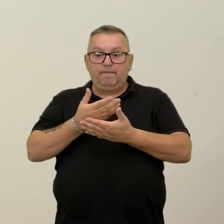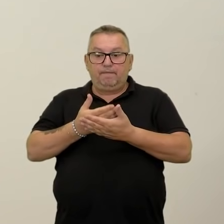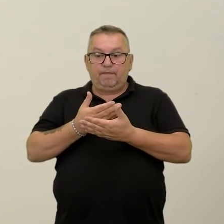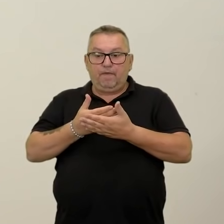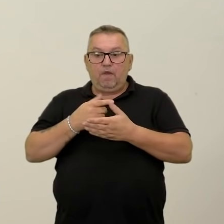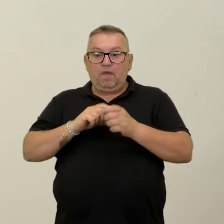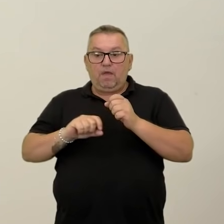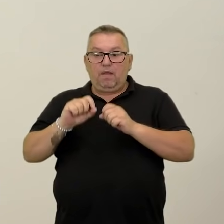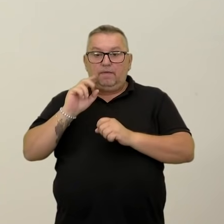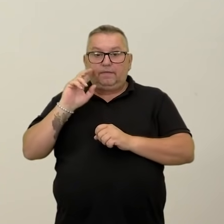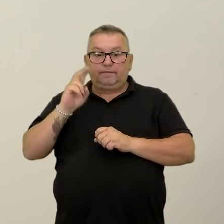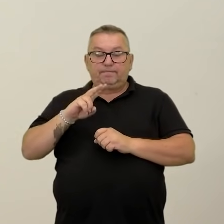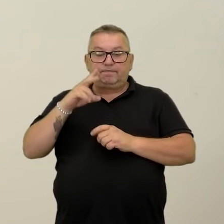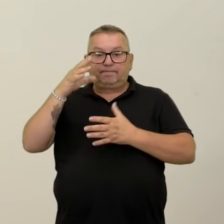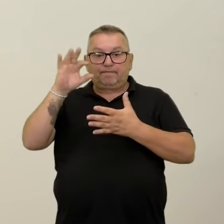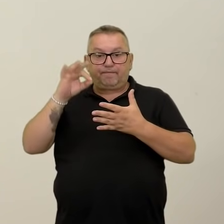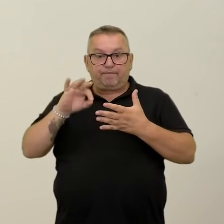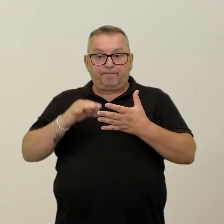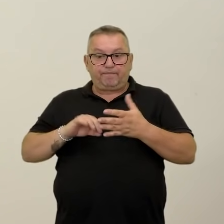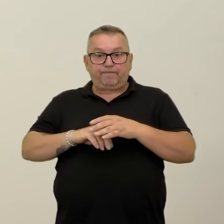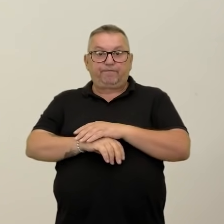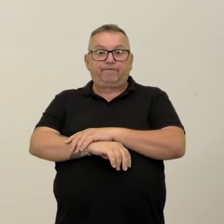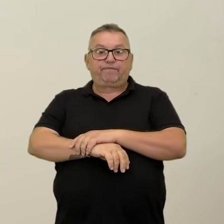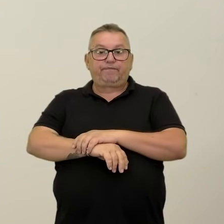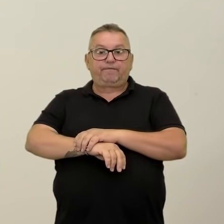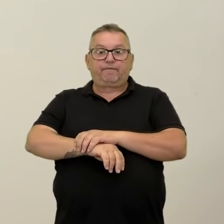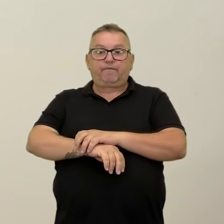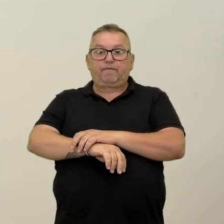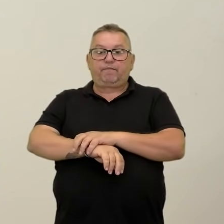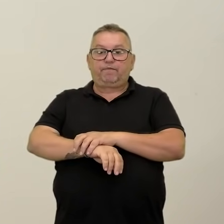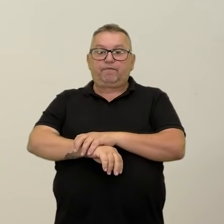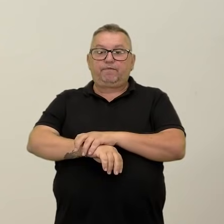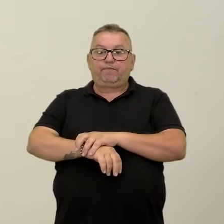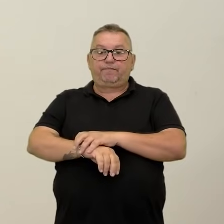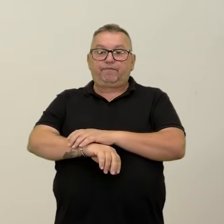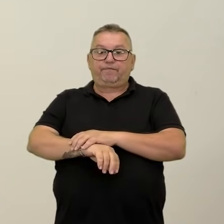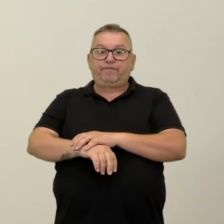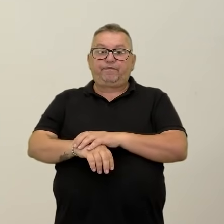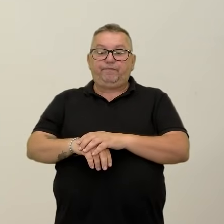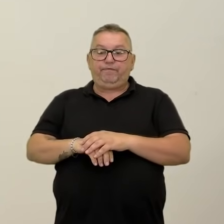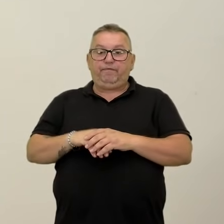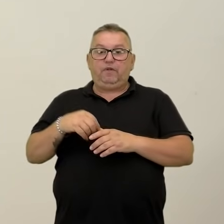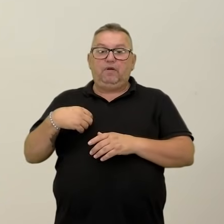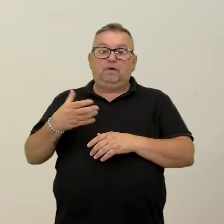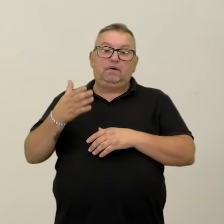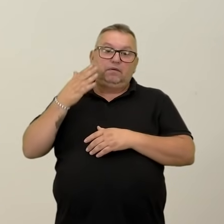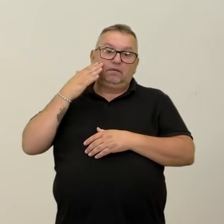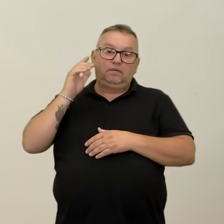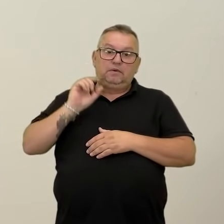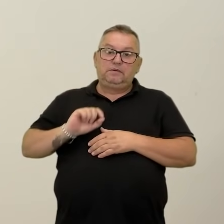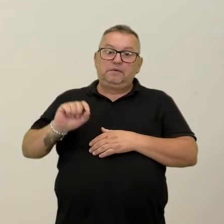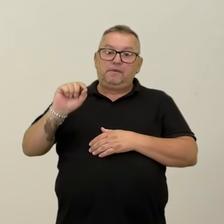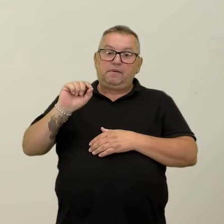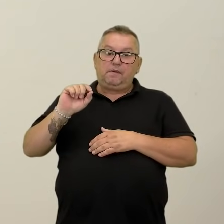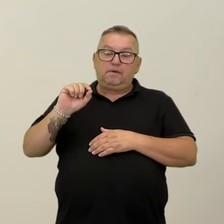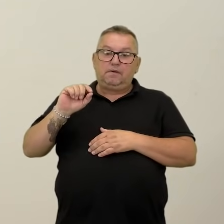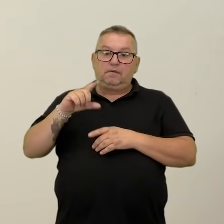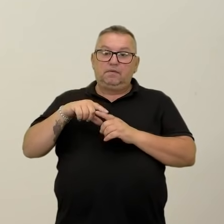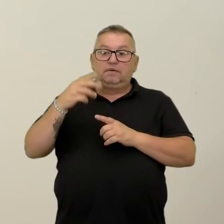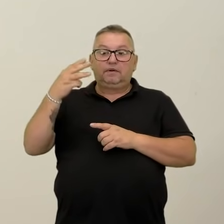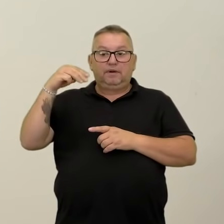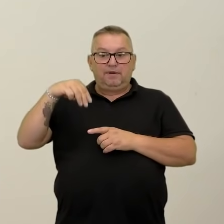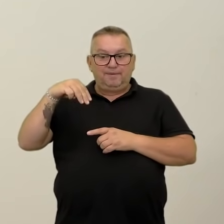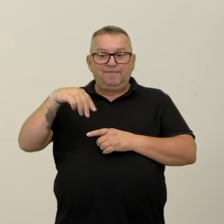sobre efeito estufa E aí eu entrar em mais detalhes sobre isso bom E aí eu já quero saber de você agora eu vou deixar